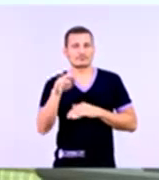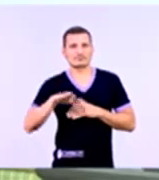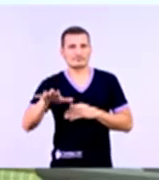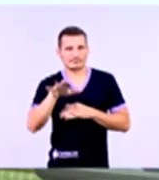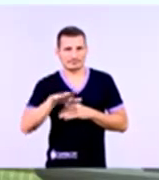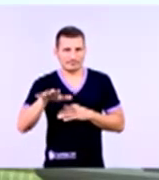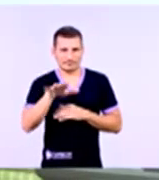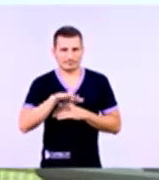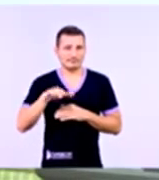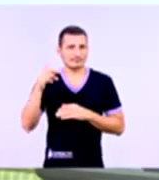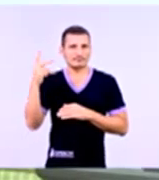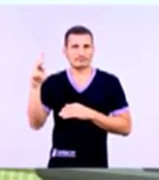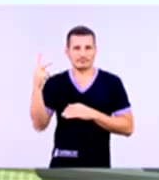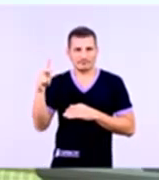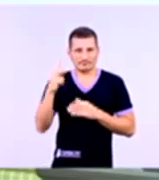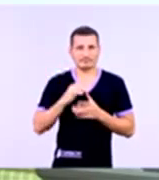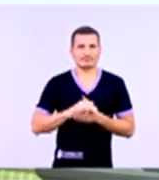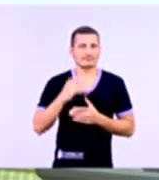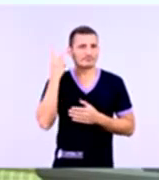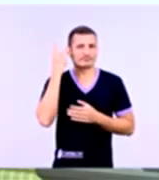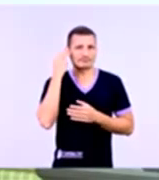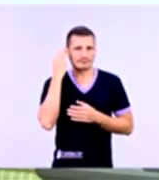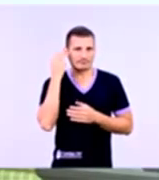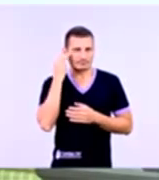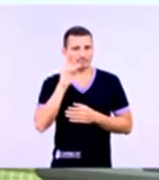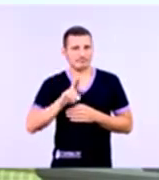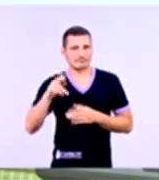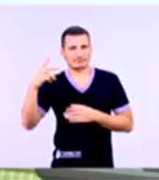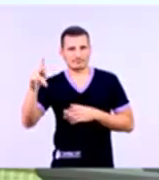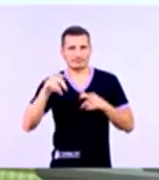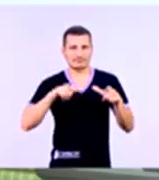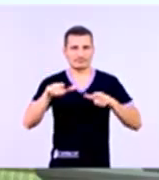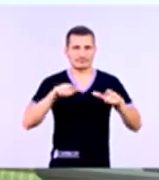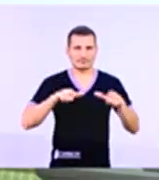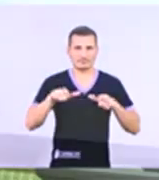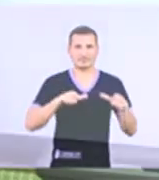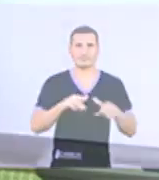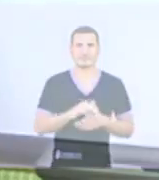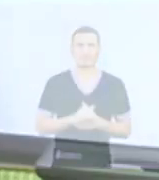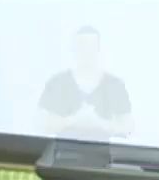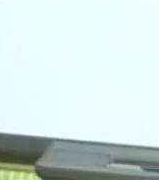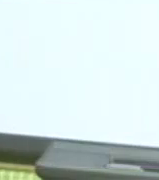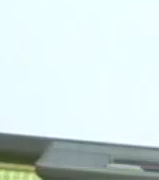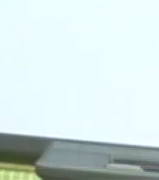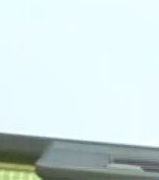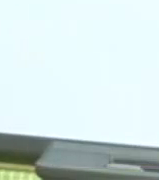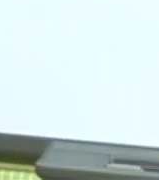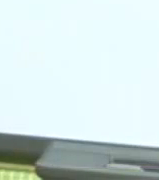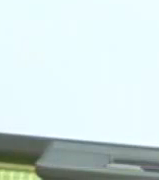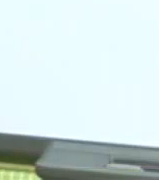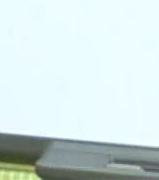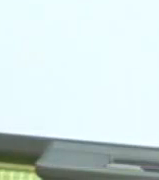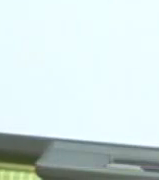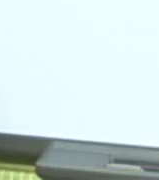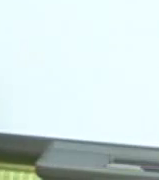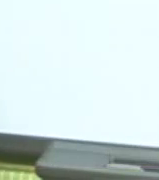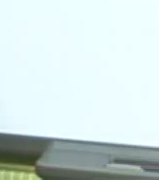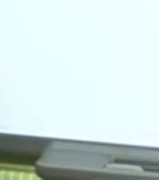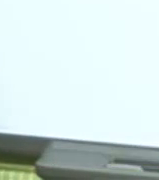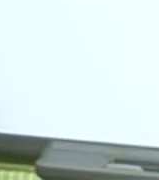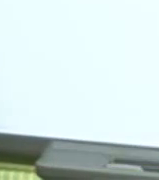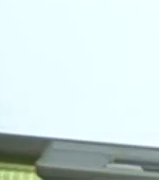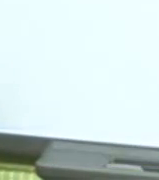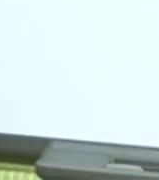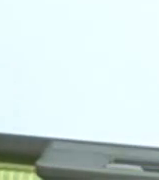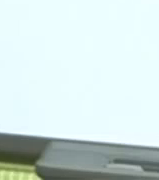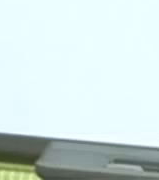é a área em que ele normalmente aplica o seu trabalho. Normalmente o programador parte direto para o código, para a